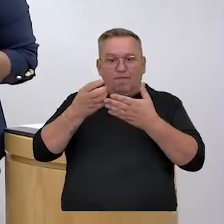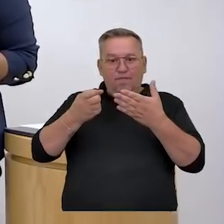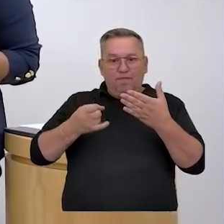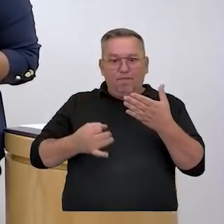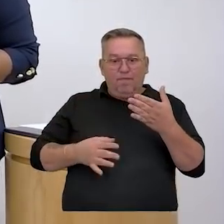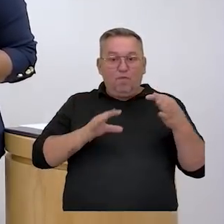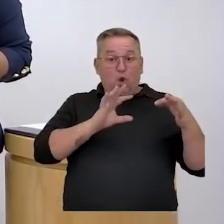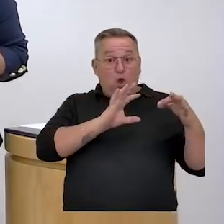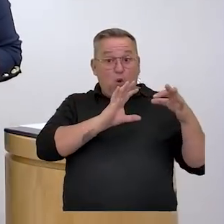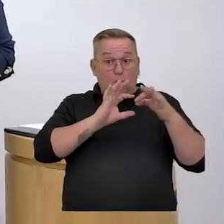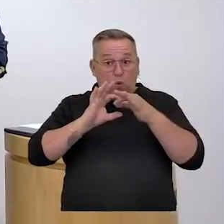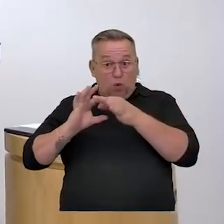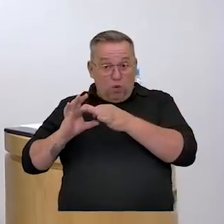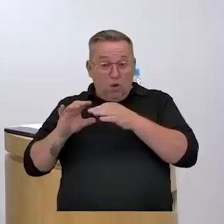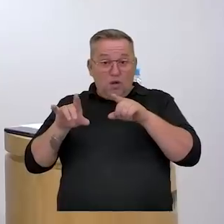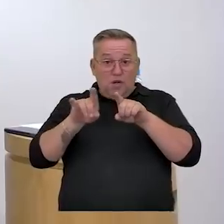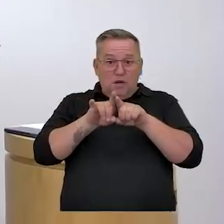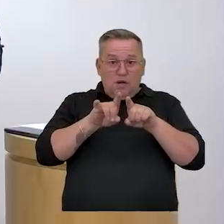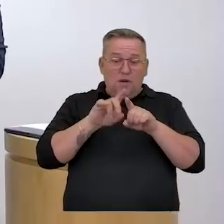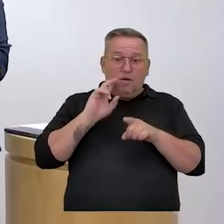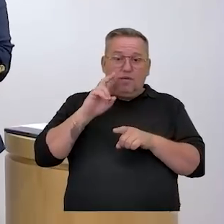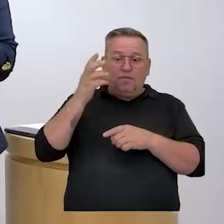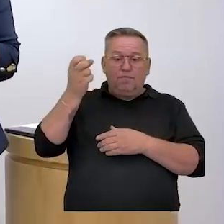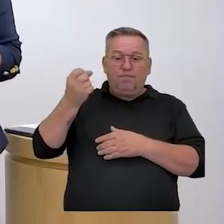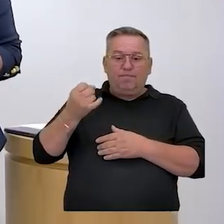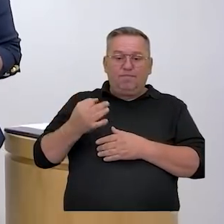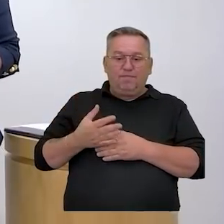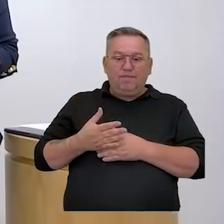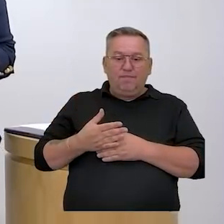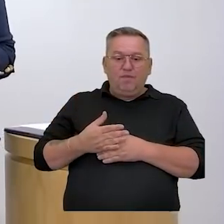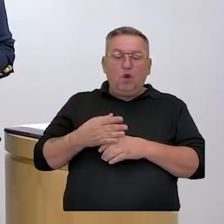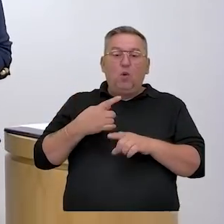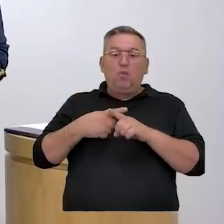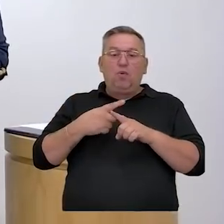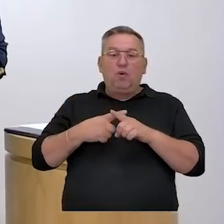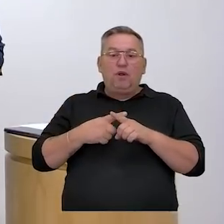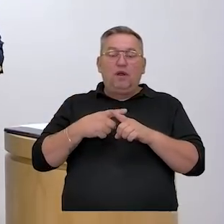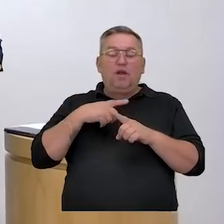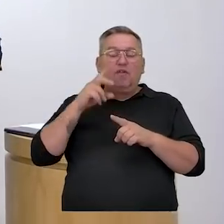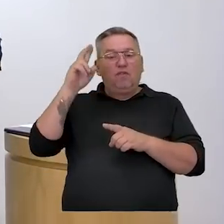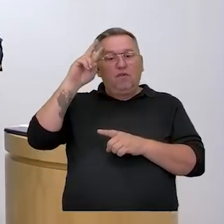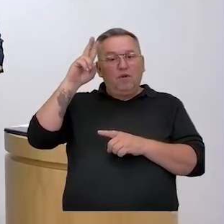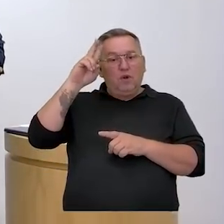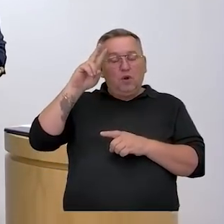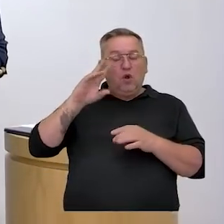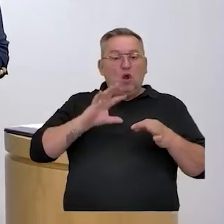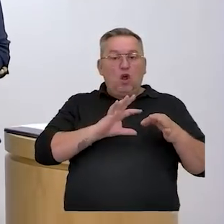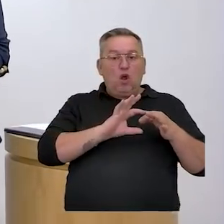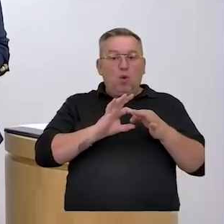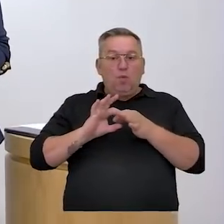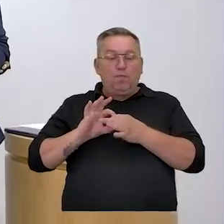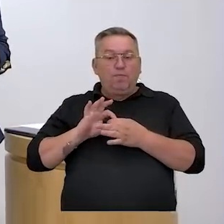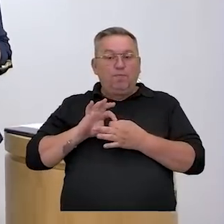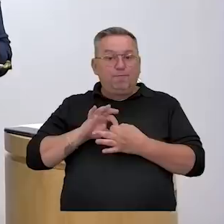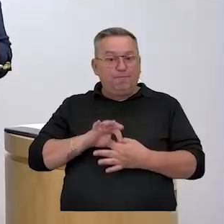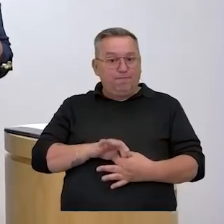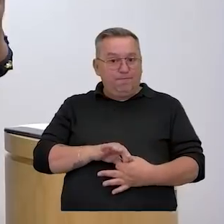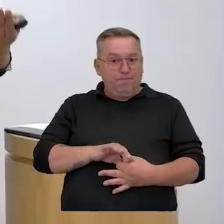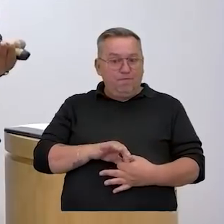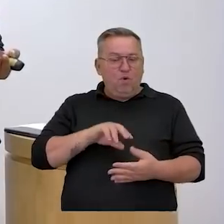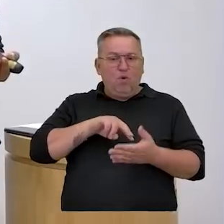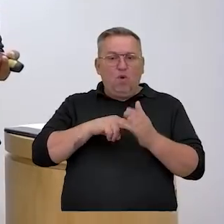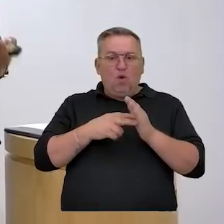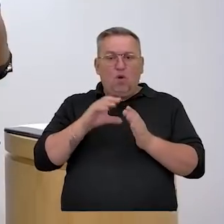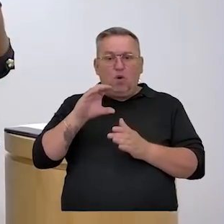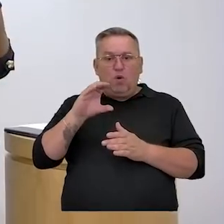no contexto. Aí temos para vocês aí uma explicação por que nós fizemos essa retomada sobre coerência e coesão. O que seria a coerência e o